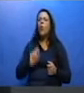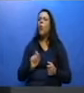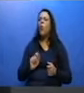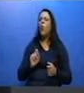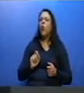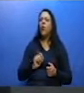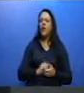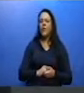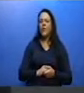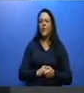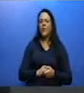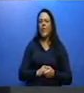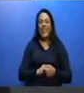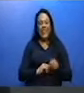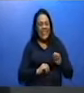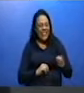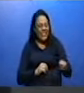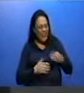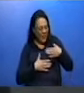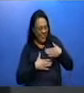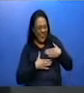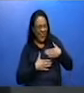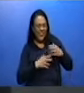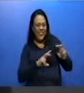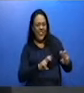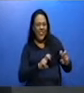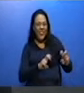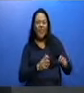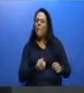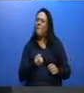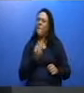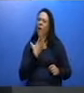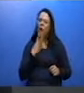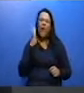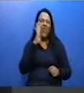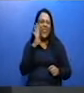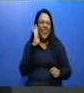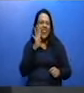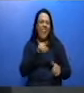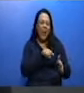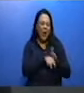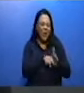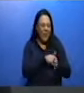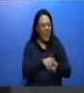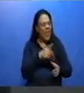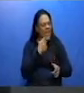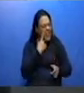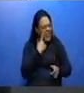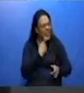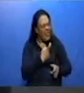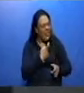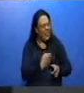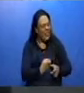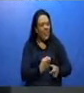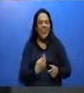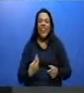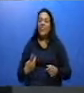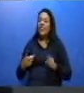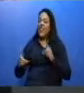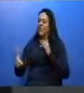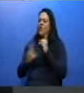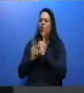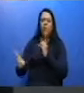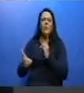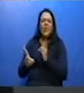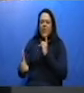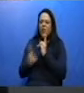quanto mais você gostar desse tema, mais legal será fazer essa pesquisa. Vai ficando interessante, a gente quer descobrir cada vez